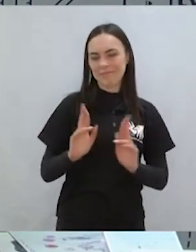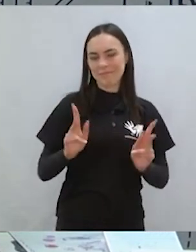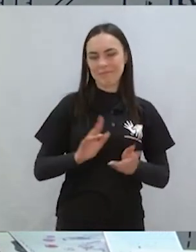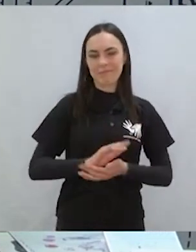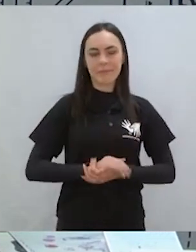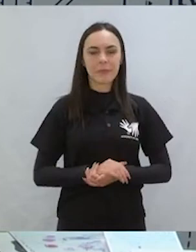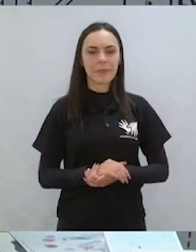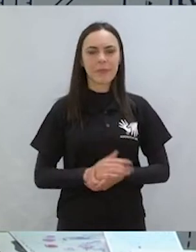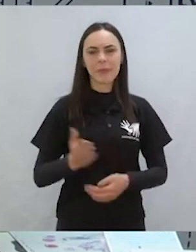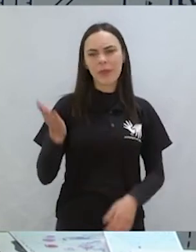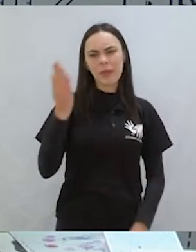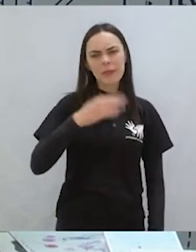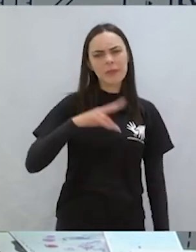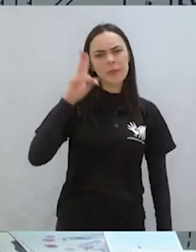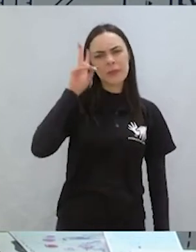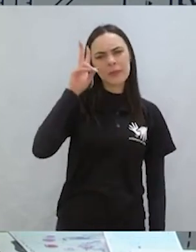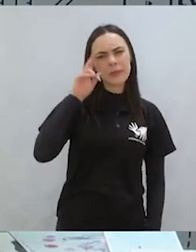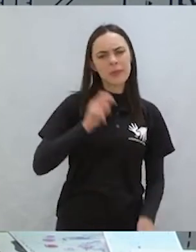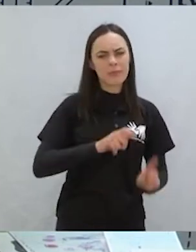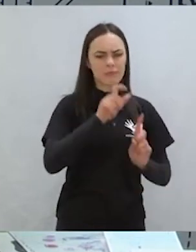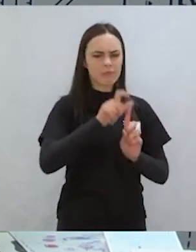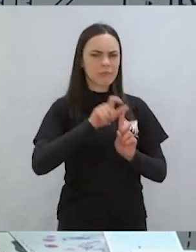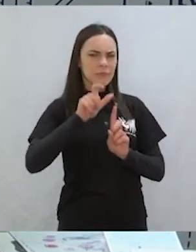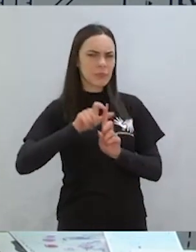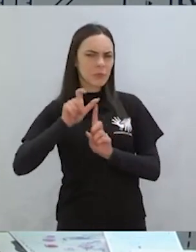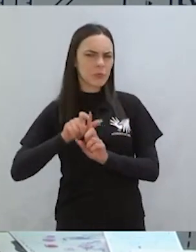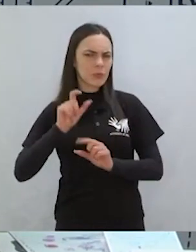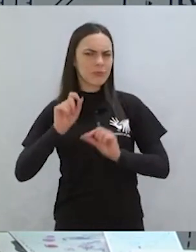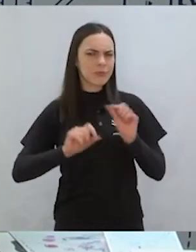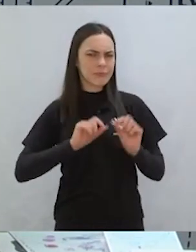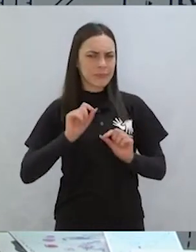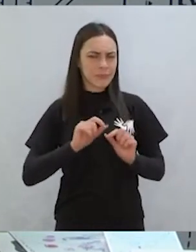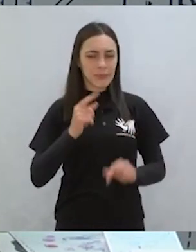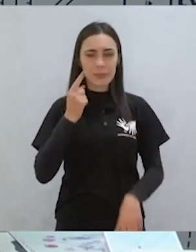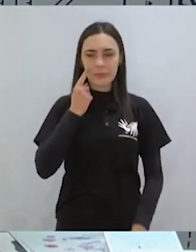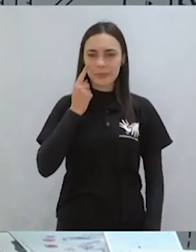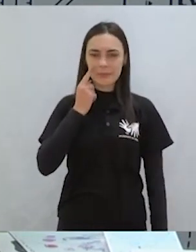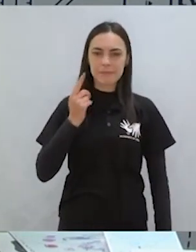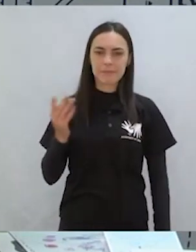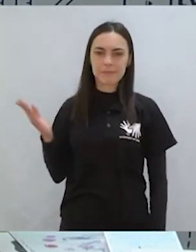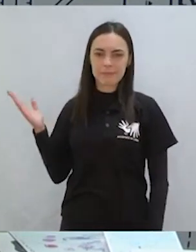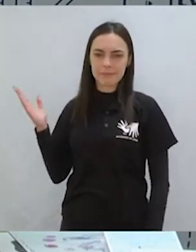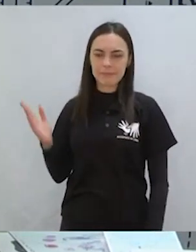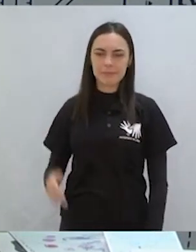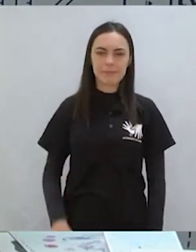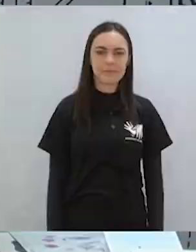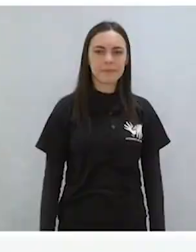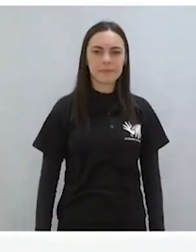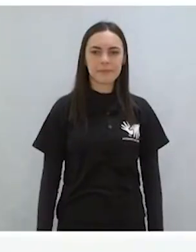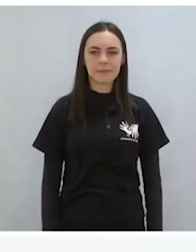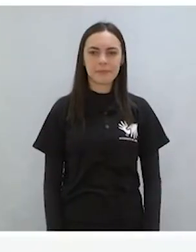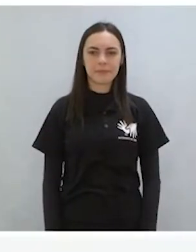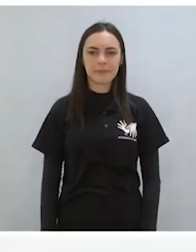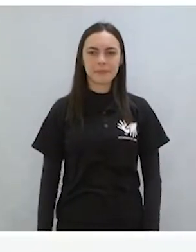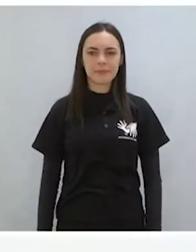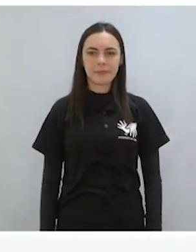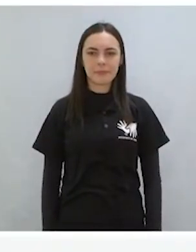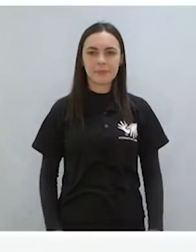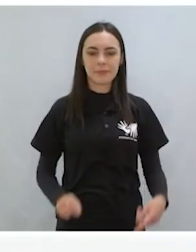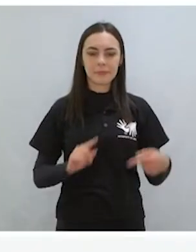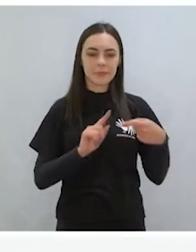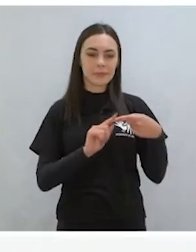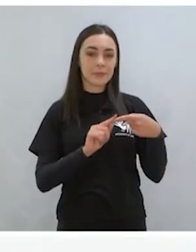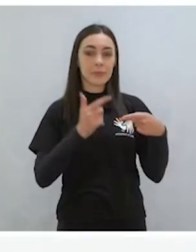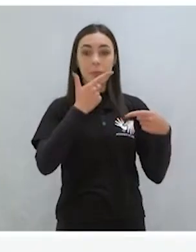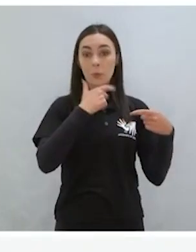Cinderela. Vamos lembrar um pouquinho os personagens principais? De olho lá na tela. Nós